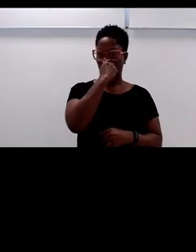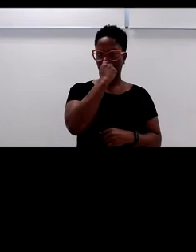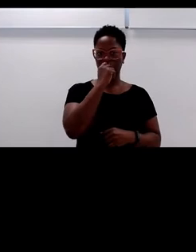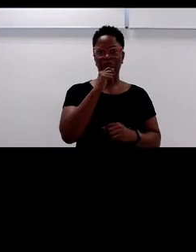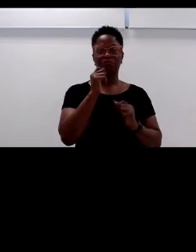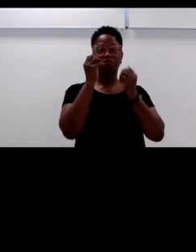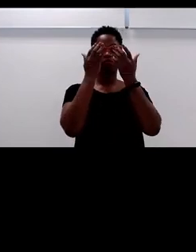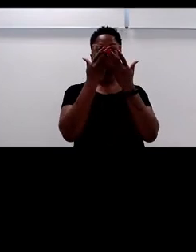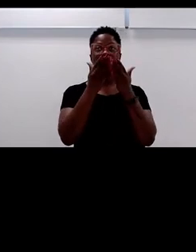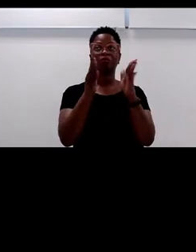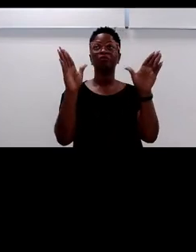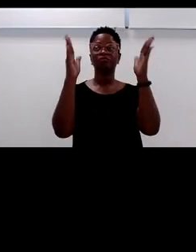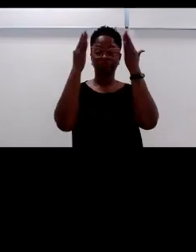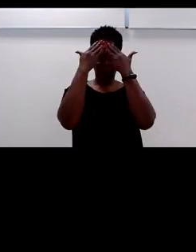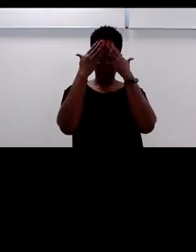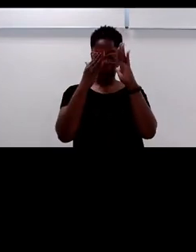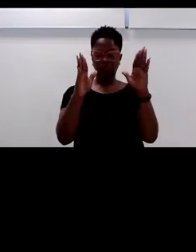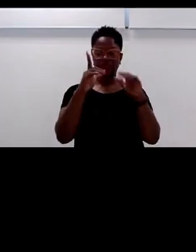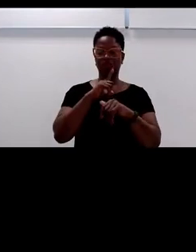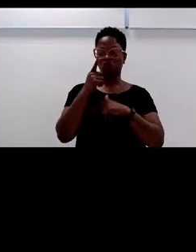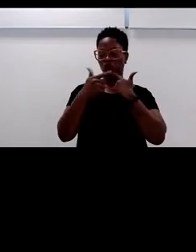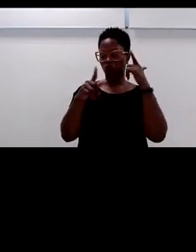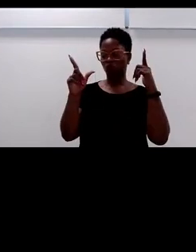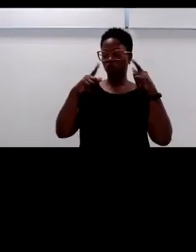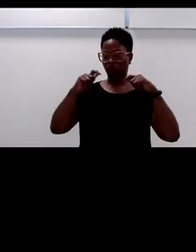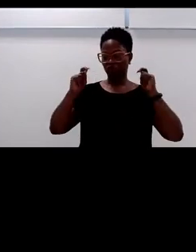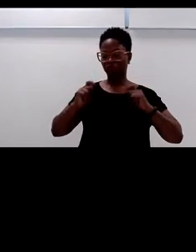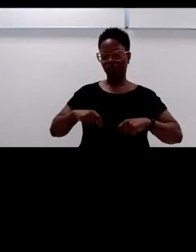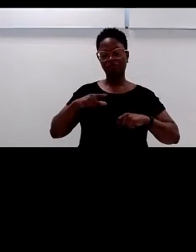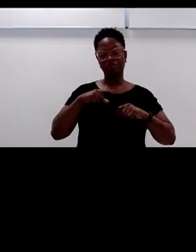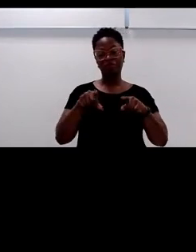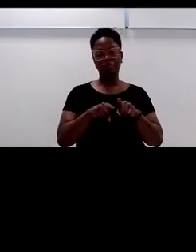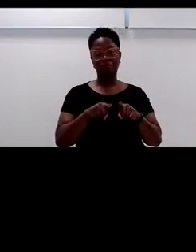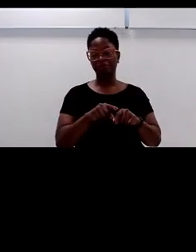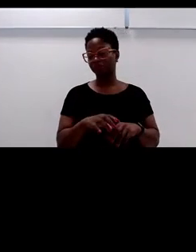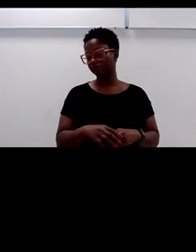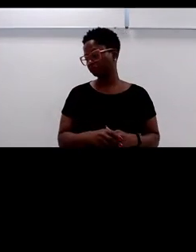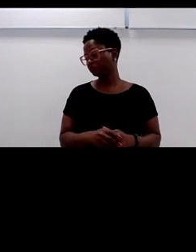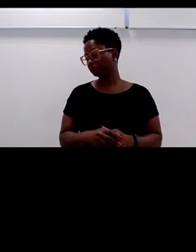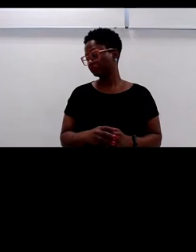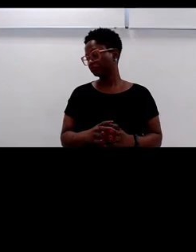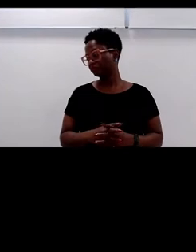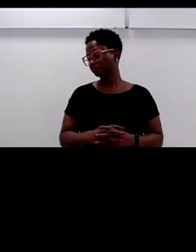expandir a cabeça, ter outras possibilidades.